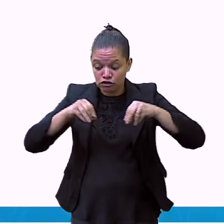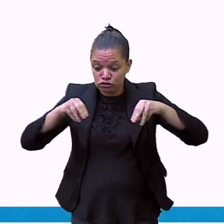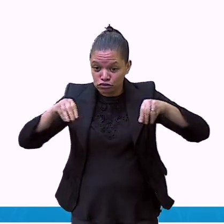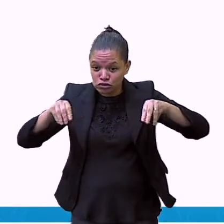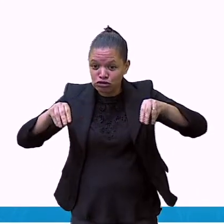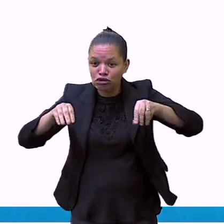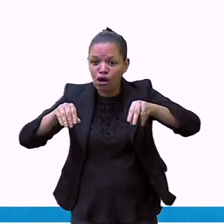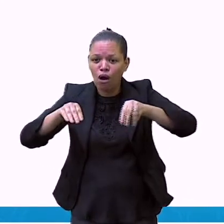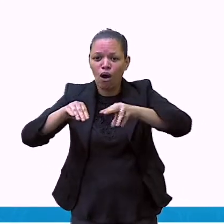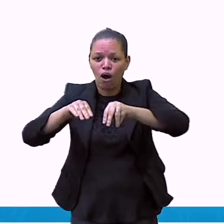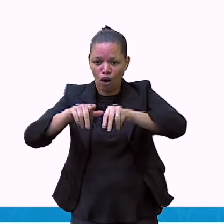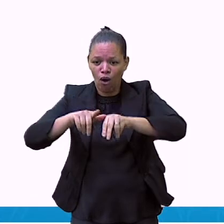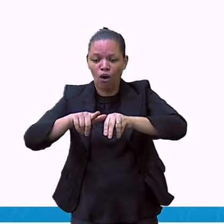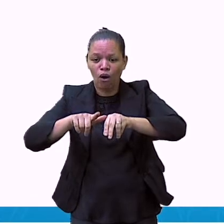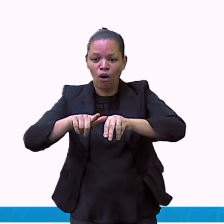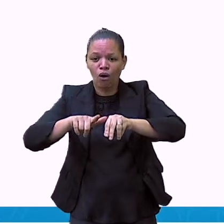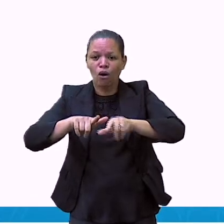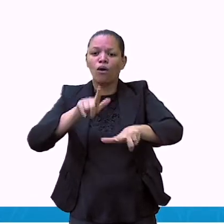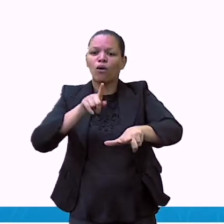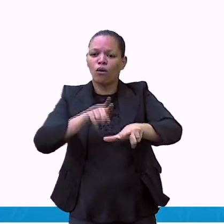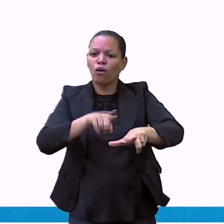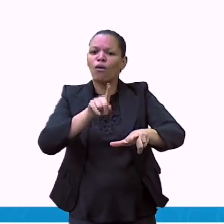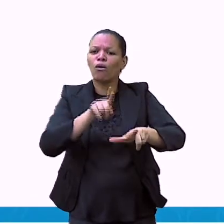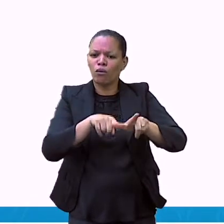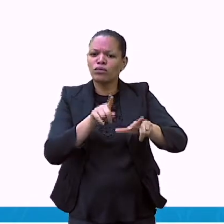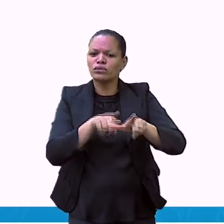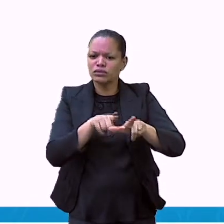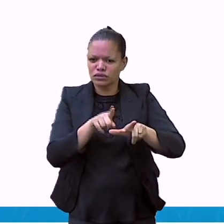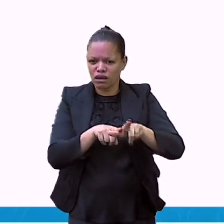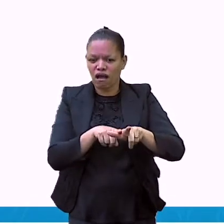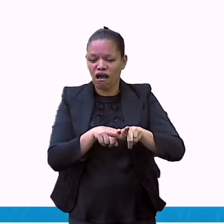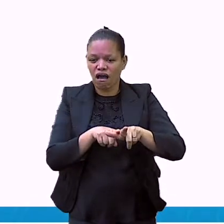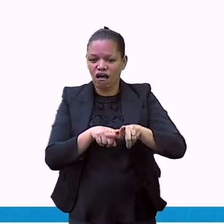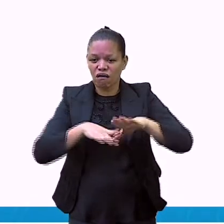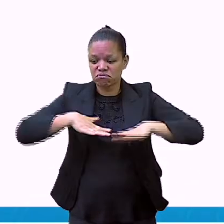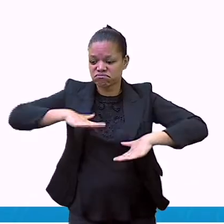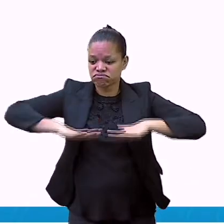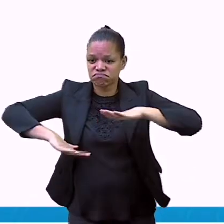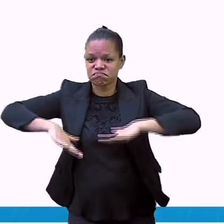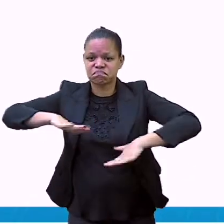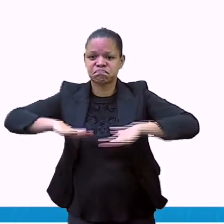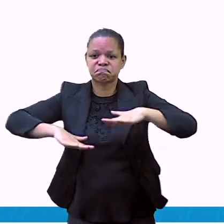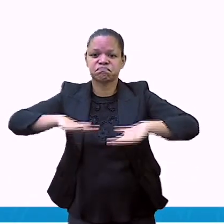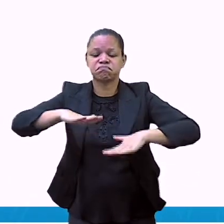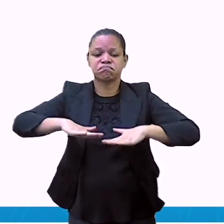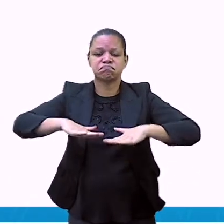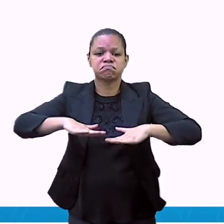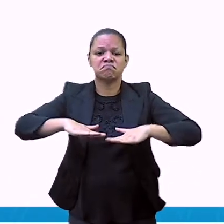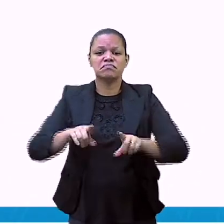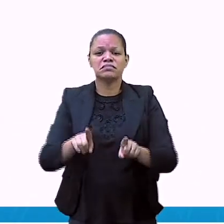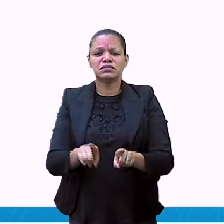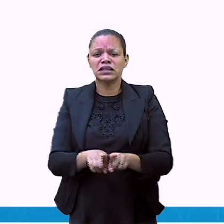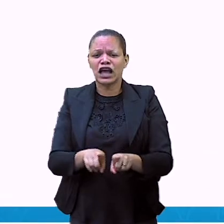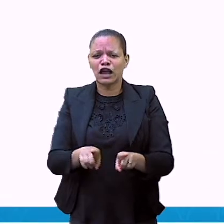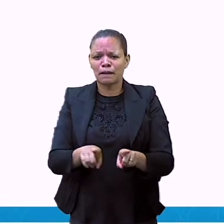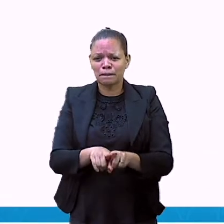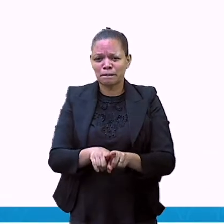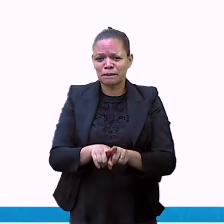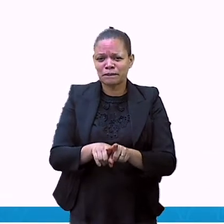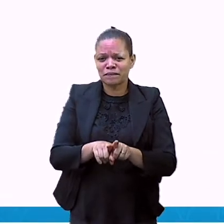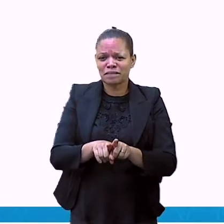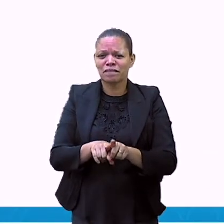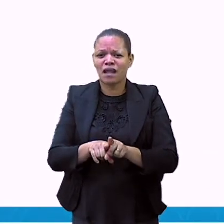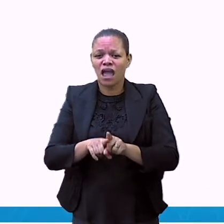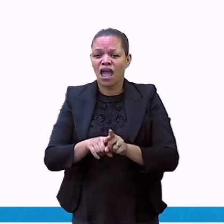certos lugares contaminados, objetos, animais que representam os agentes causadores da